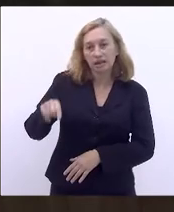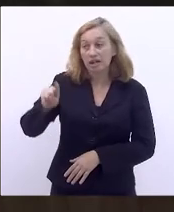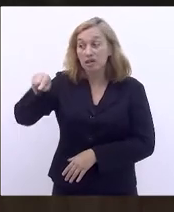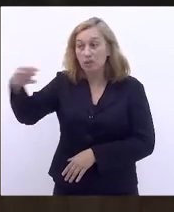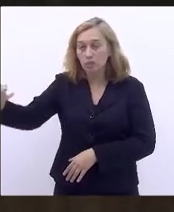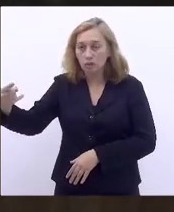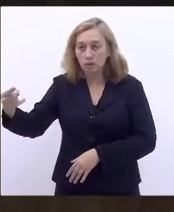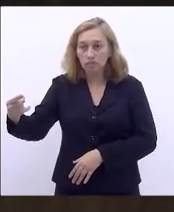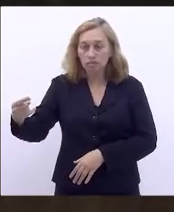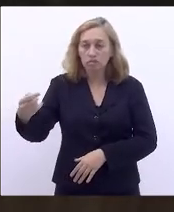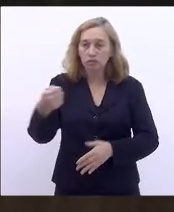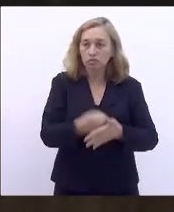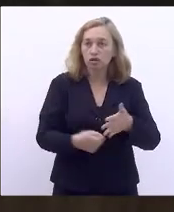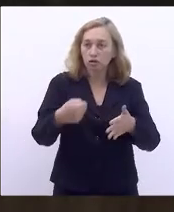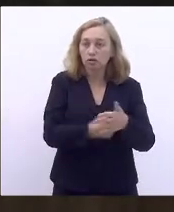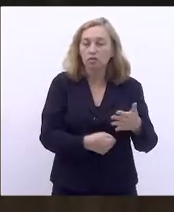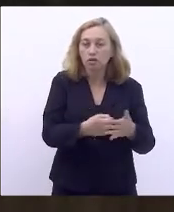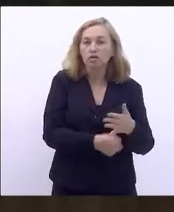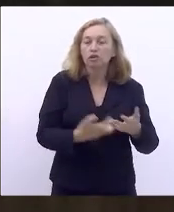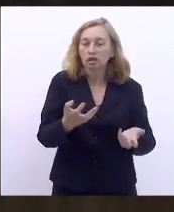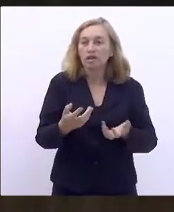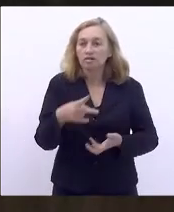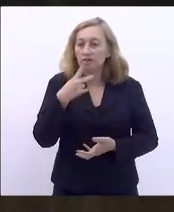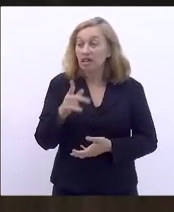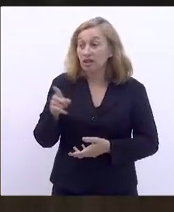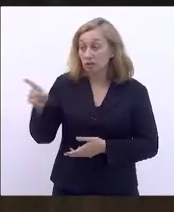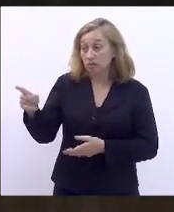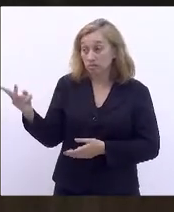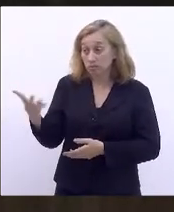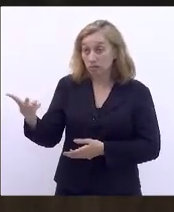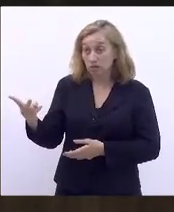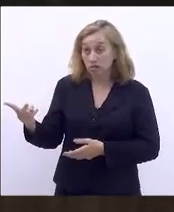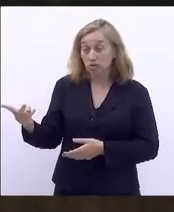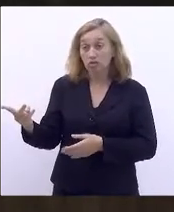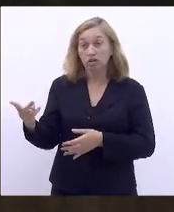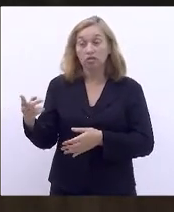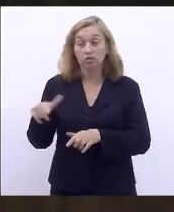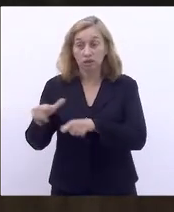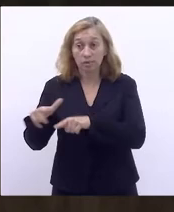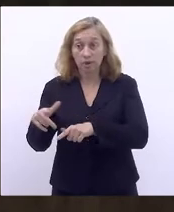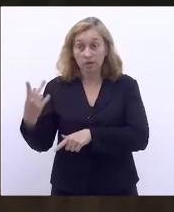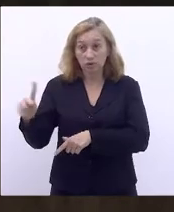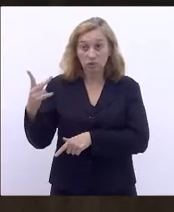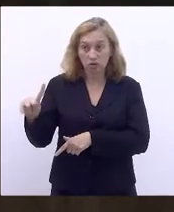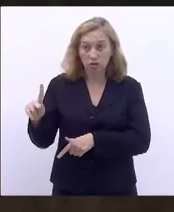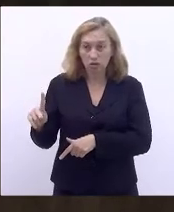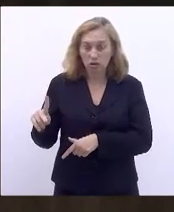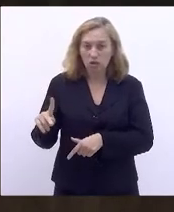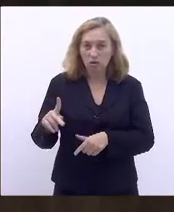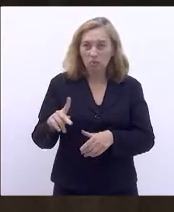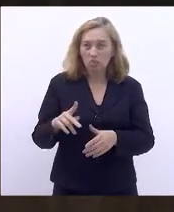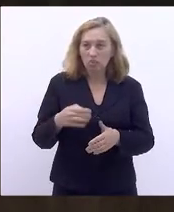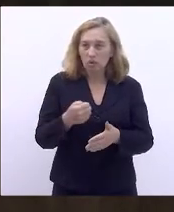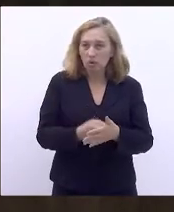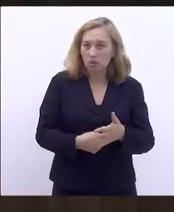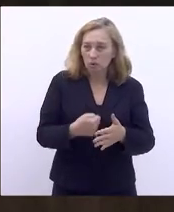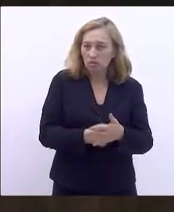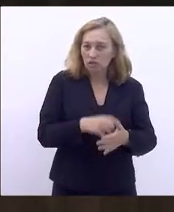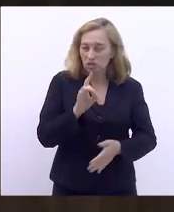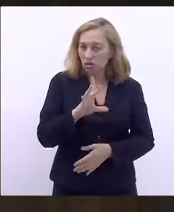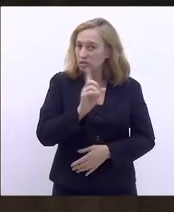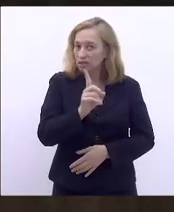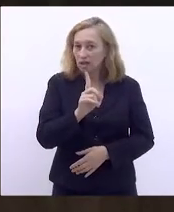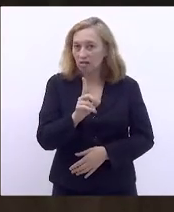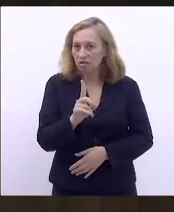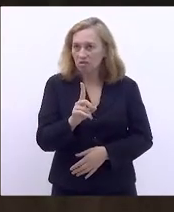quero destacar que o que eles fazem não é uma mera luta corporativa. Se fosse